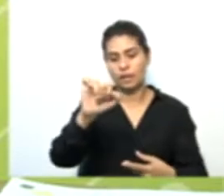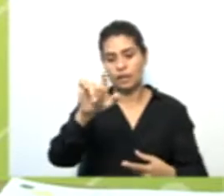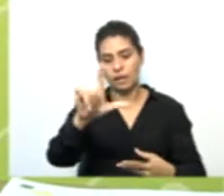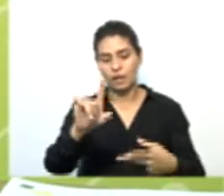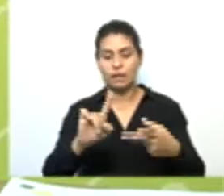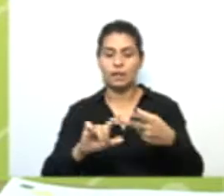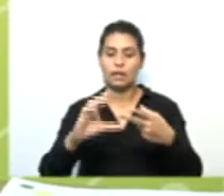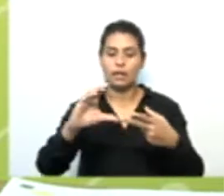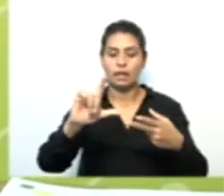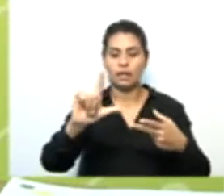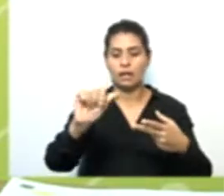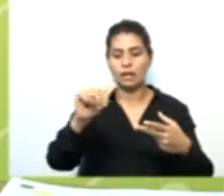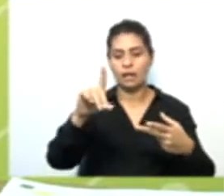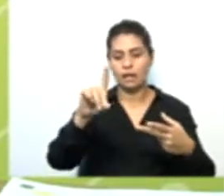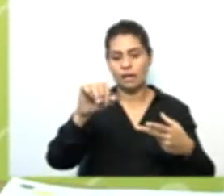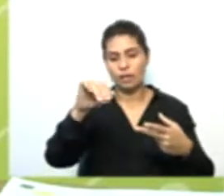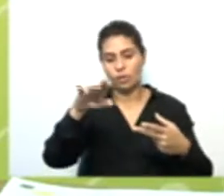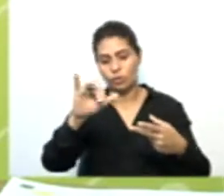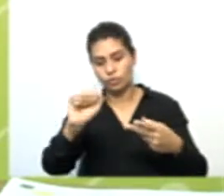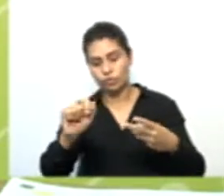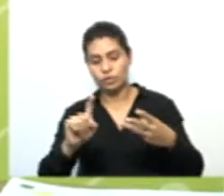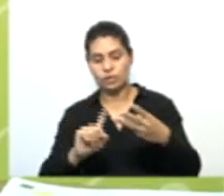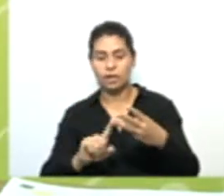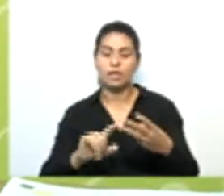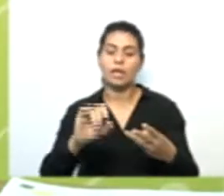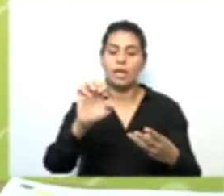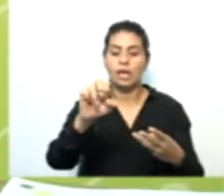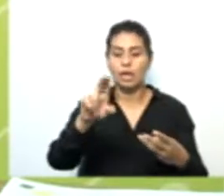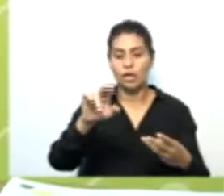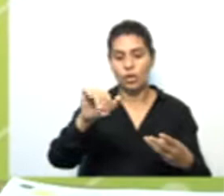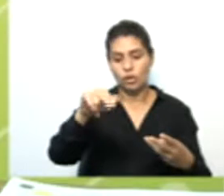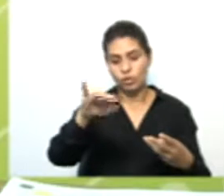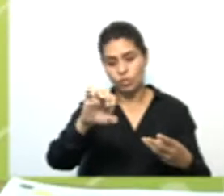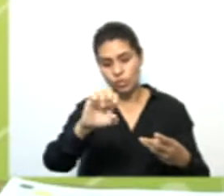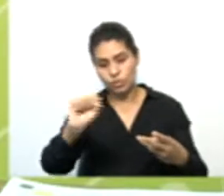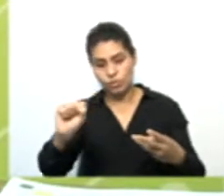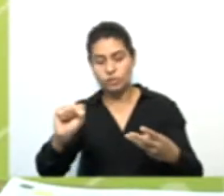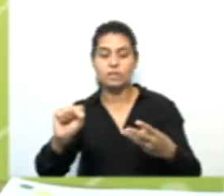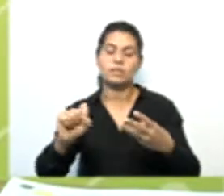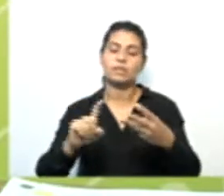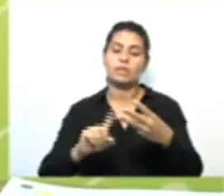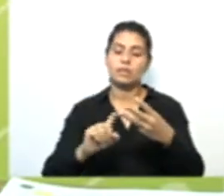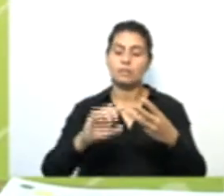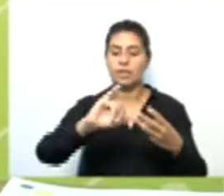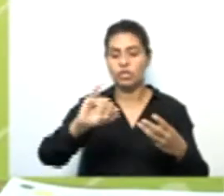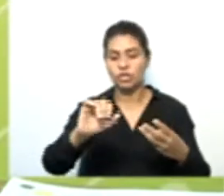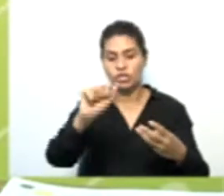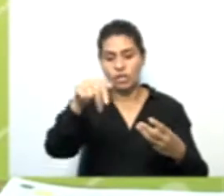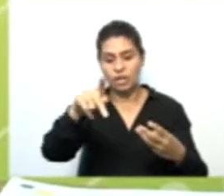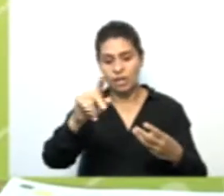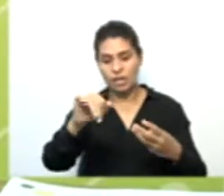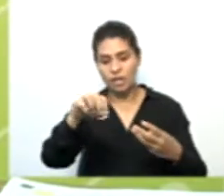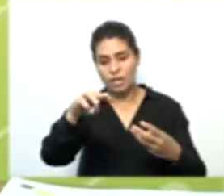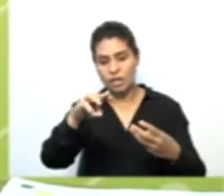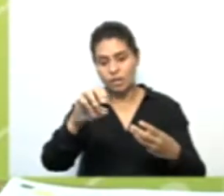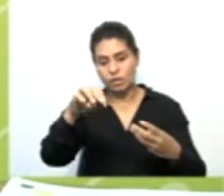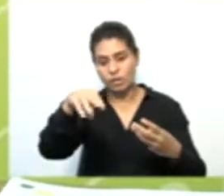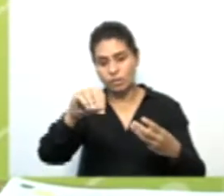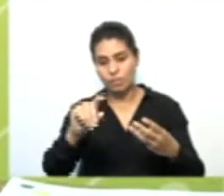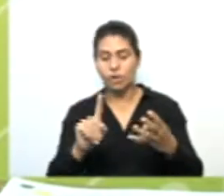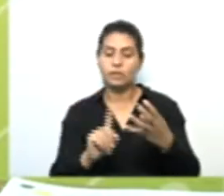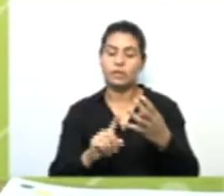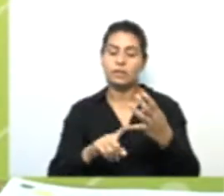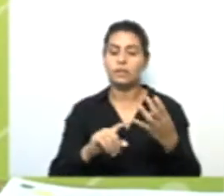Claudineide Santos Santiago, Eunice de Souza Jesus, Henrique Alves de Lima, Jaqueline Mota e Leandro Ambrósio